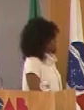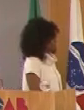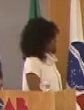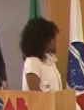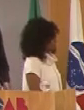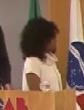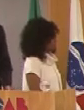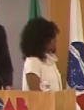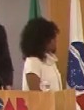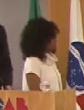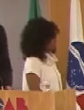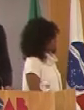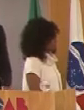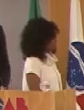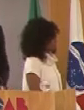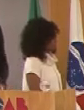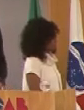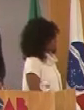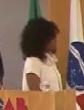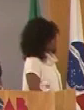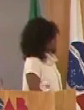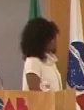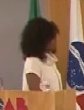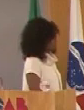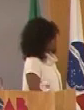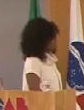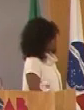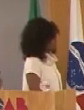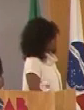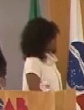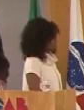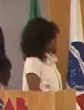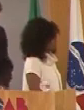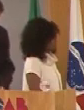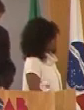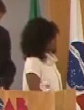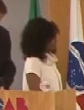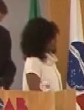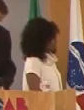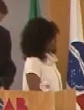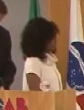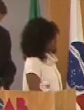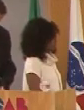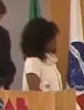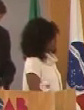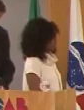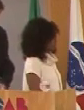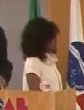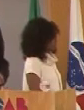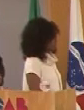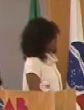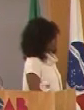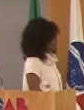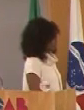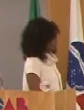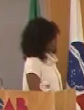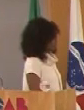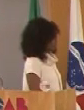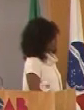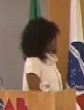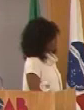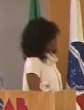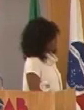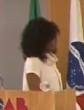indígenas, quilombolas, trabalhadores rurais sem terra. Mas antes disso, antes do discurso,